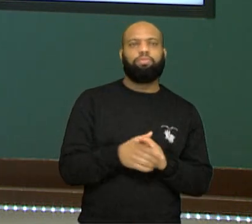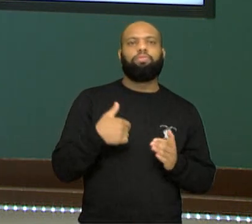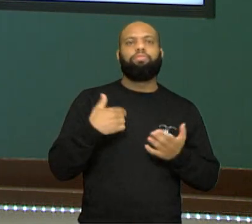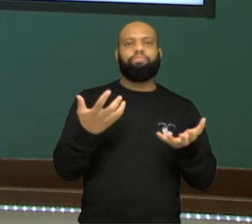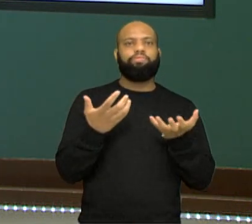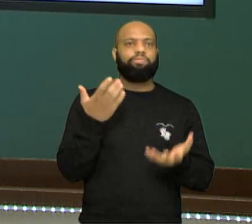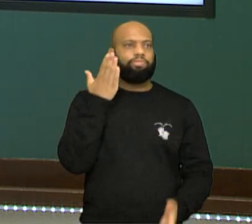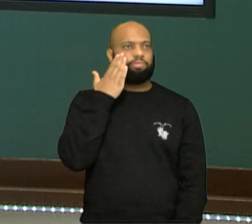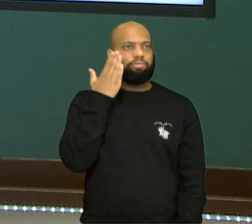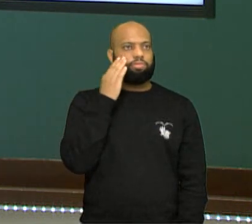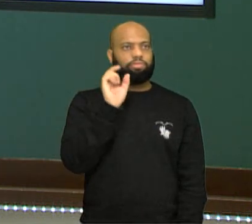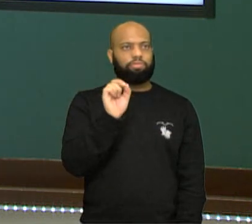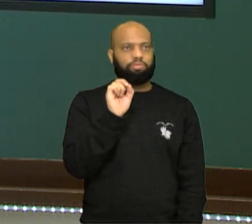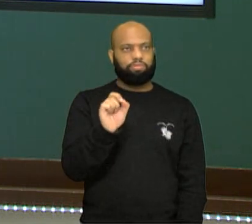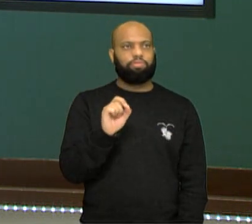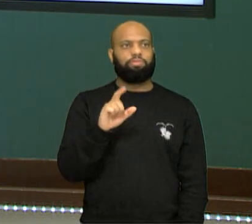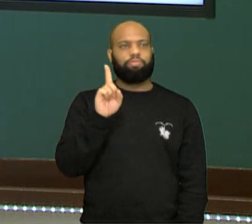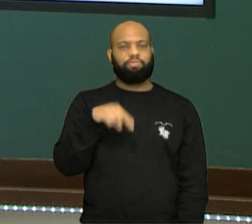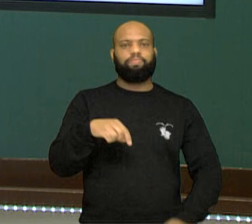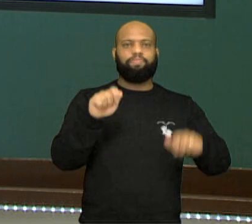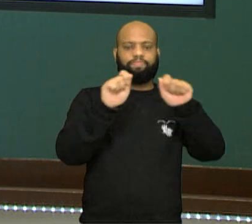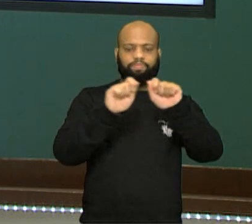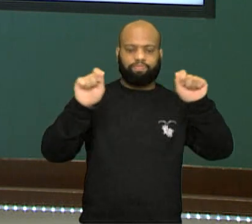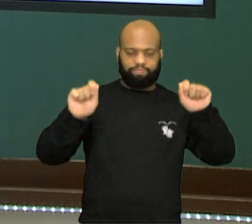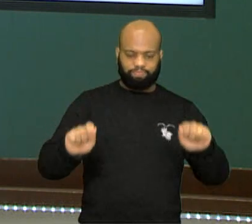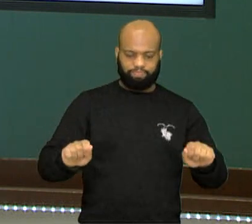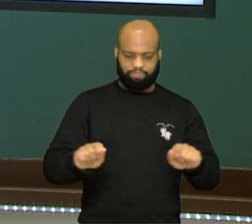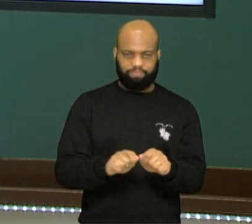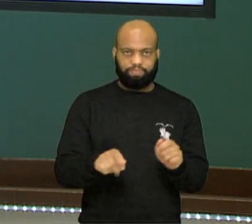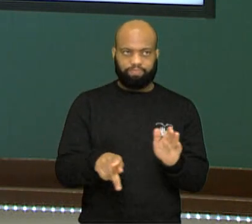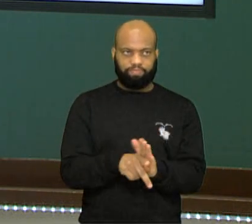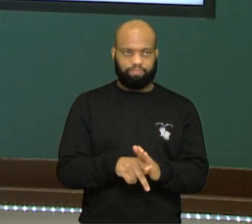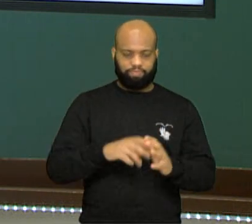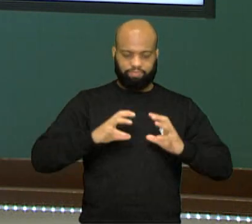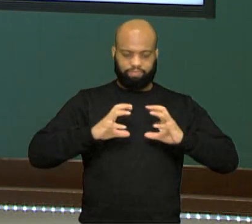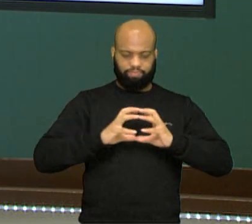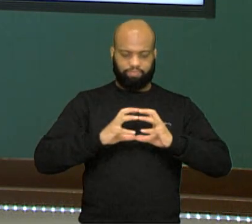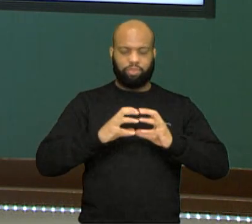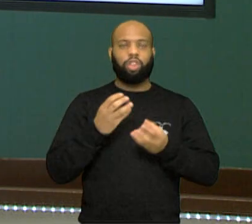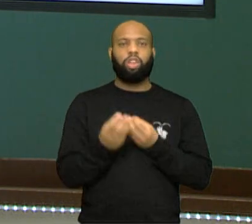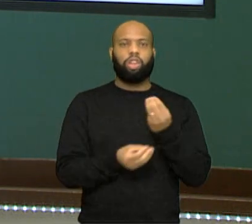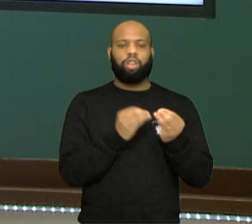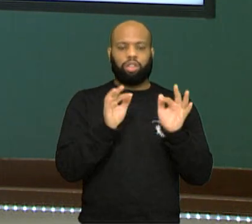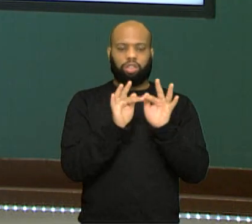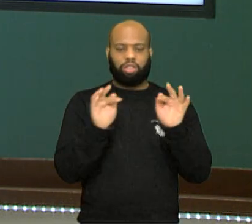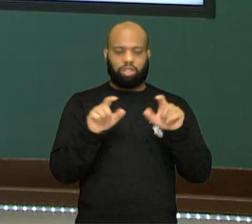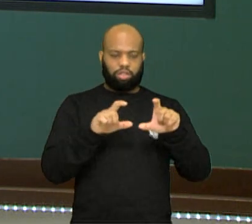área da nossa superfície da esfera? Como é que é a formulazinha?